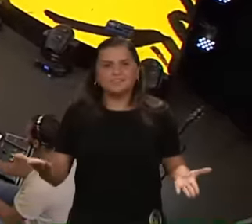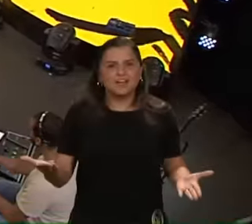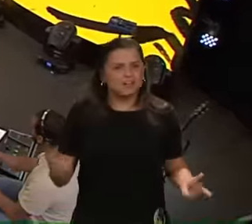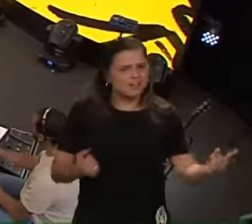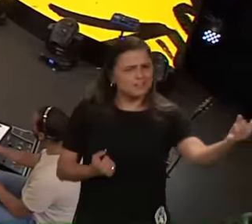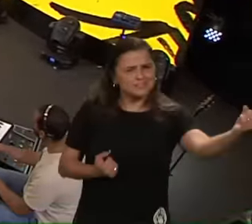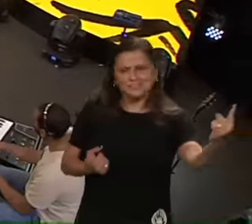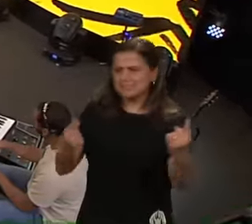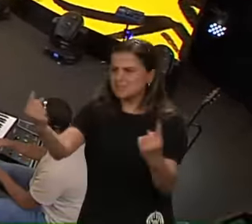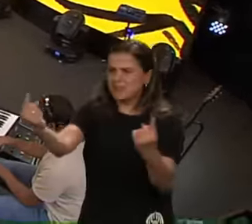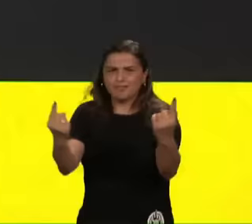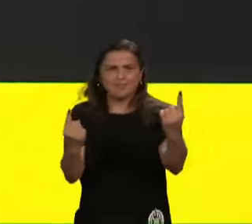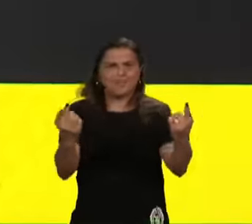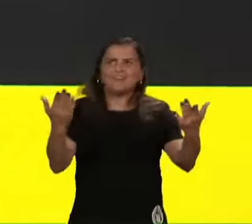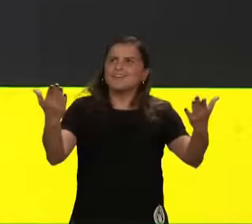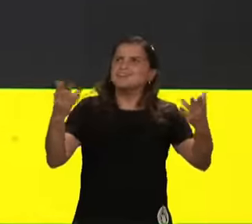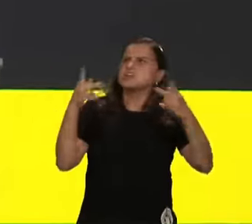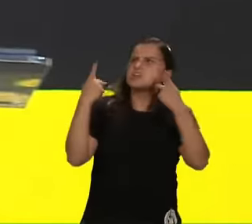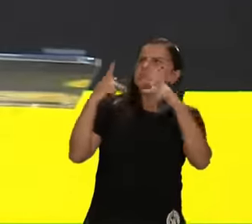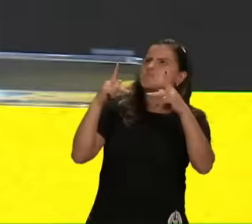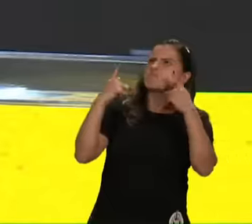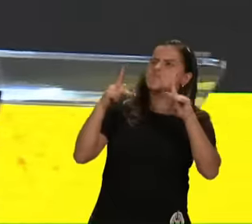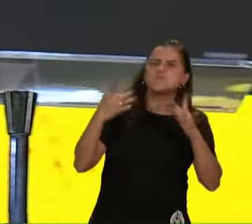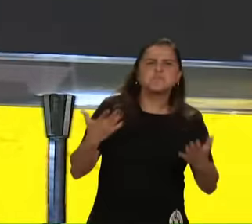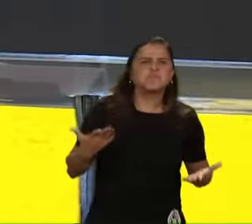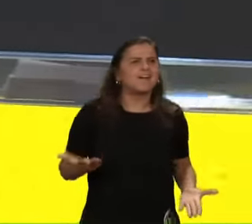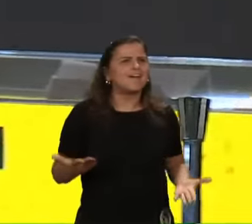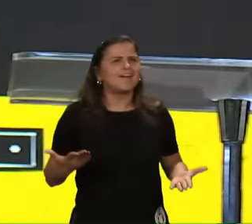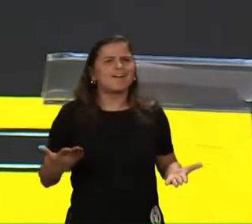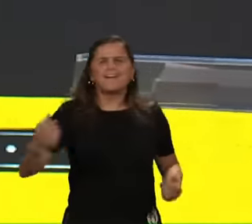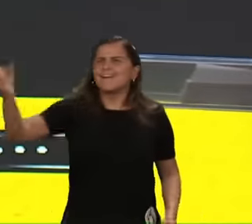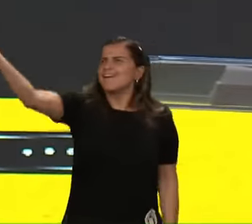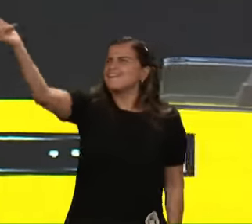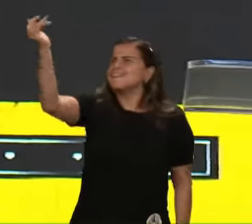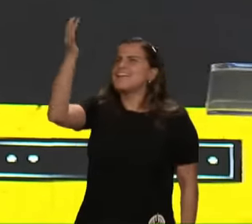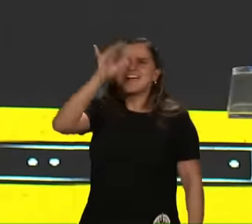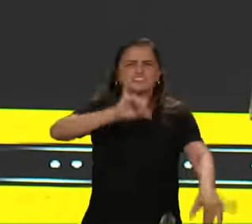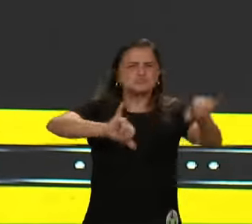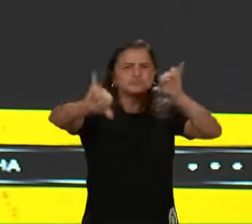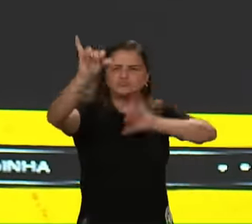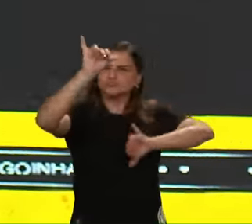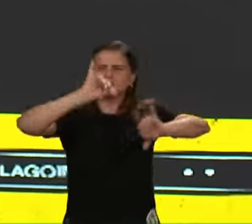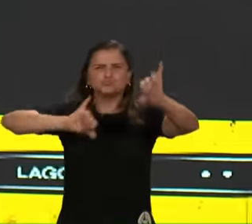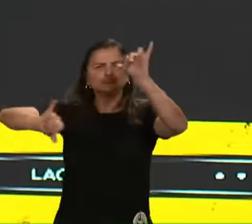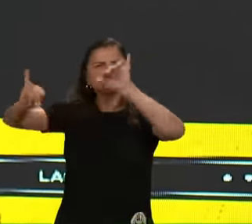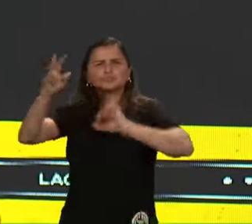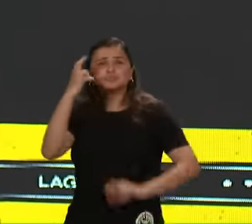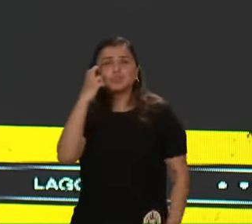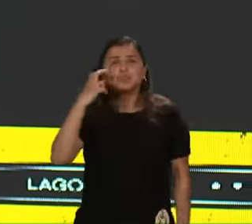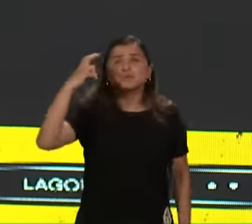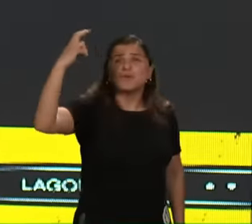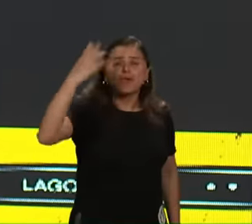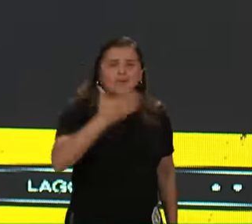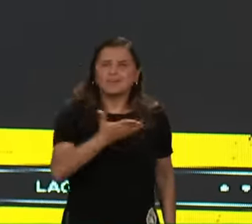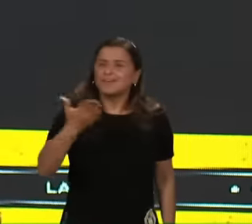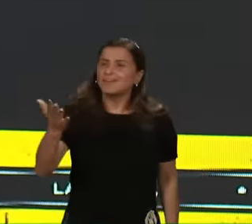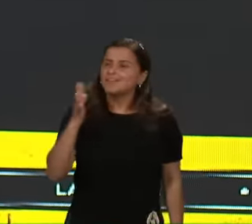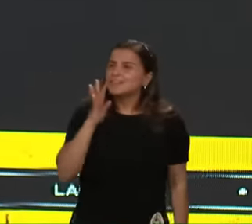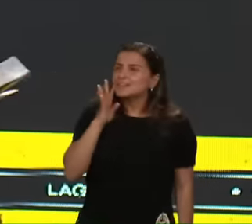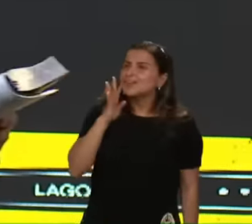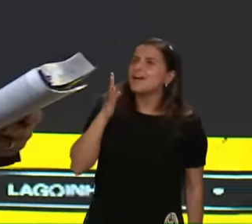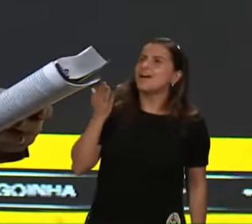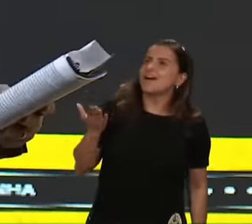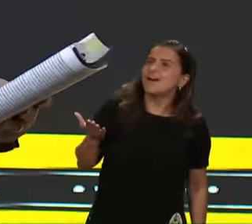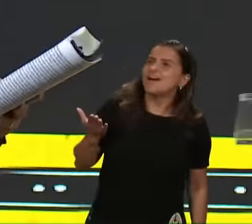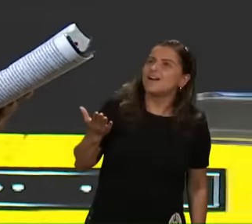no púlpito, gente, e jora tanta graça, tanta unção, tanta sabedoria, e eu